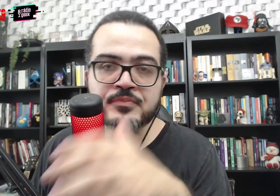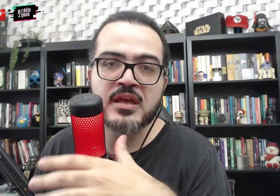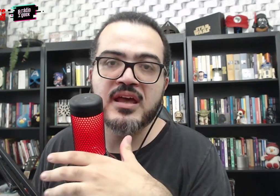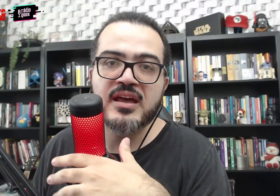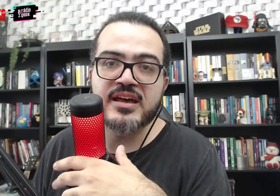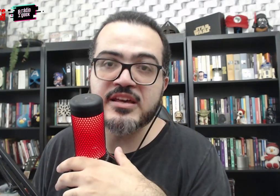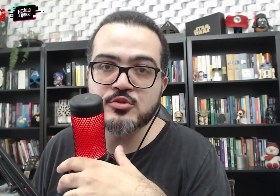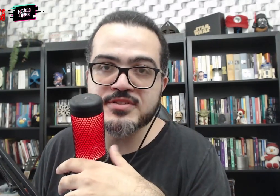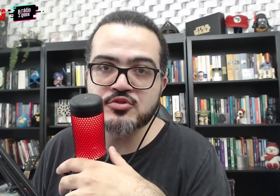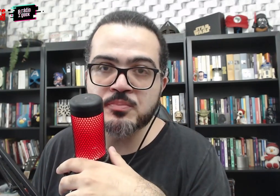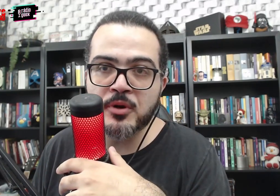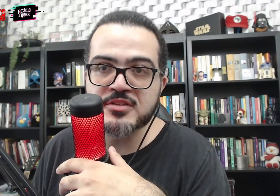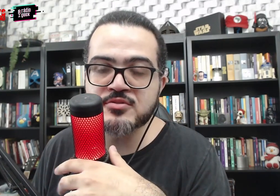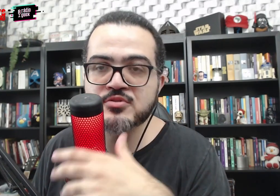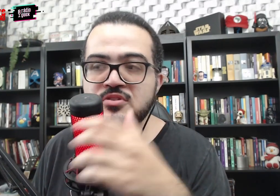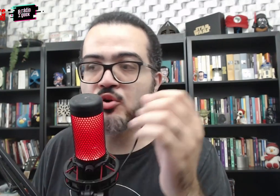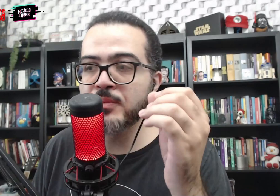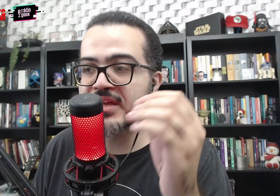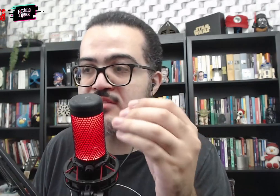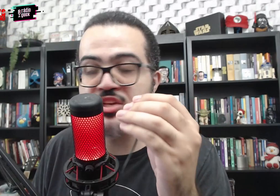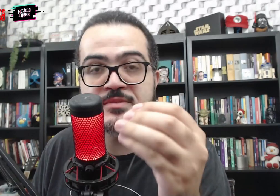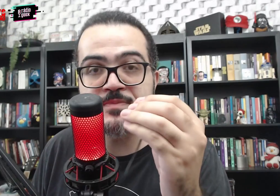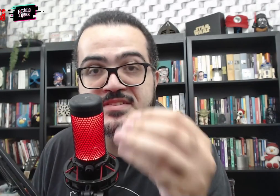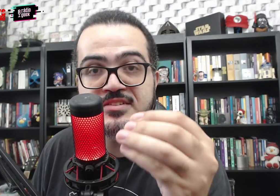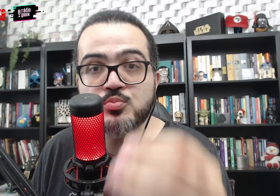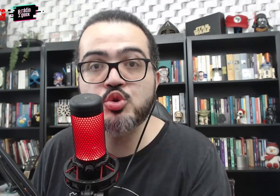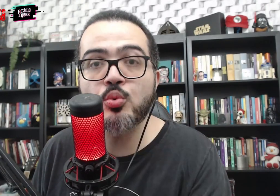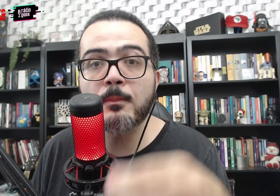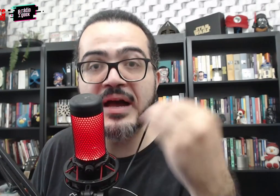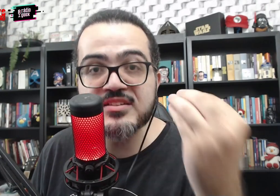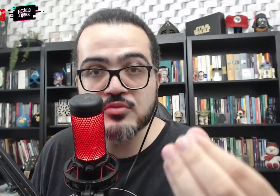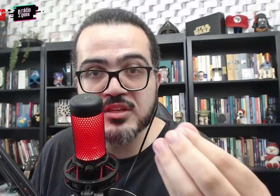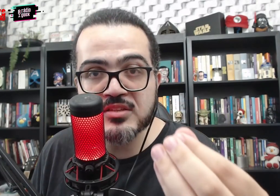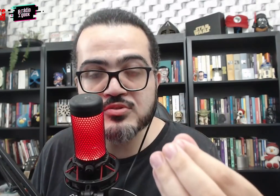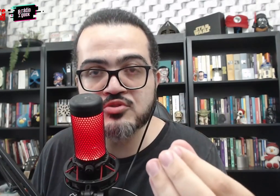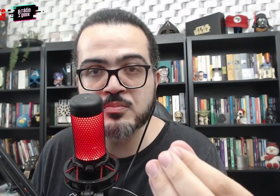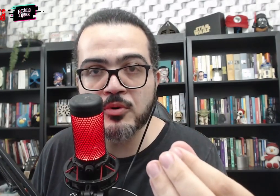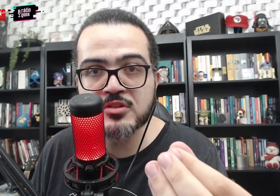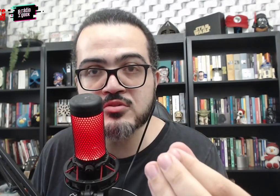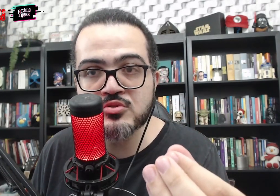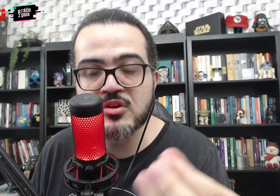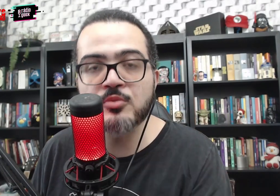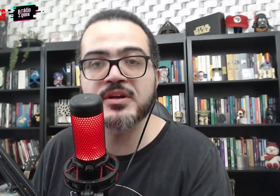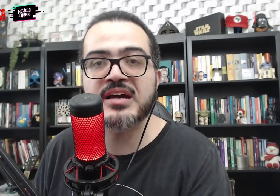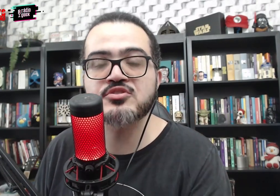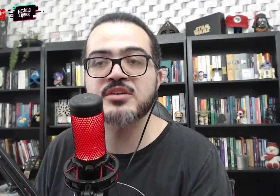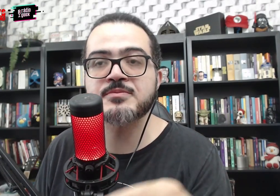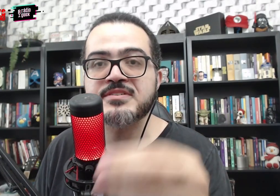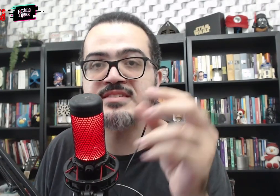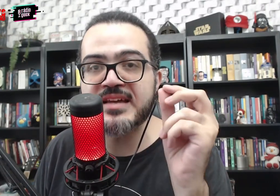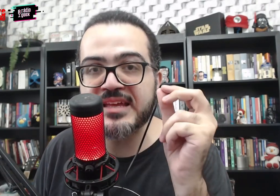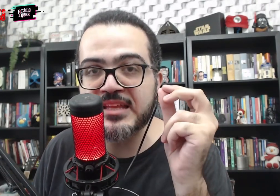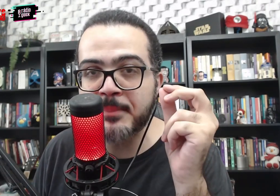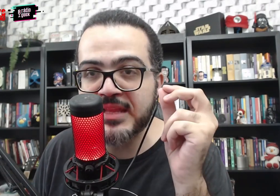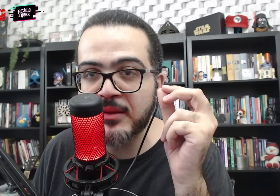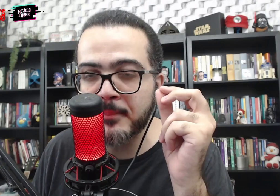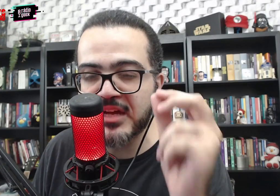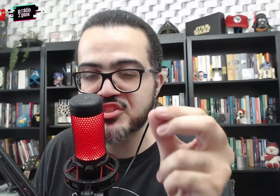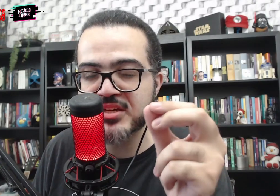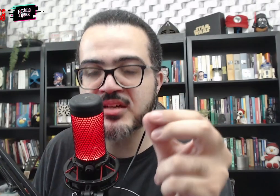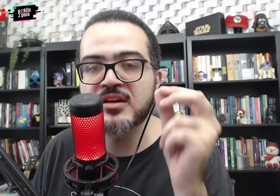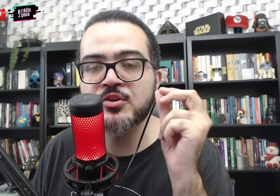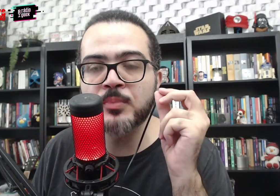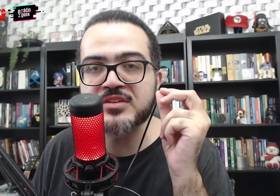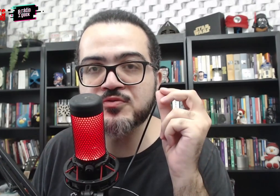e redução de impostos o mercado de games precisa de muito mais do que redução de impostos o mercado de games precisa daquela palavra